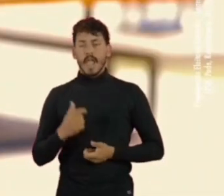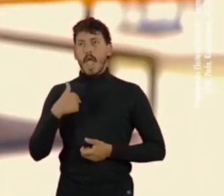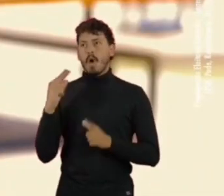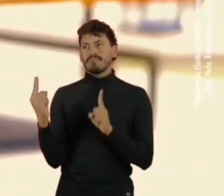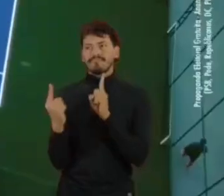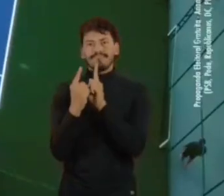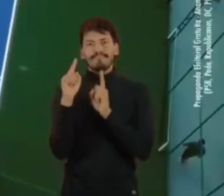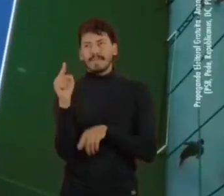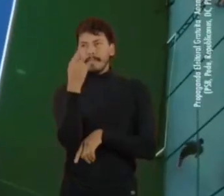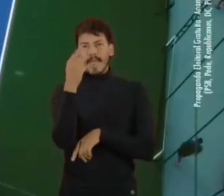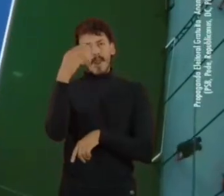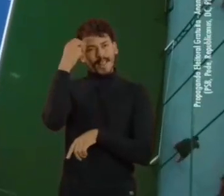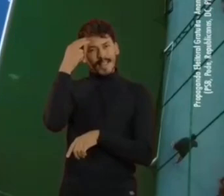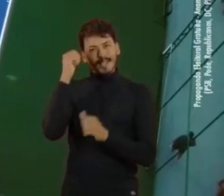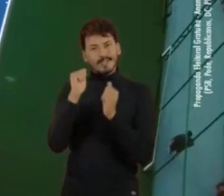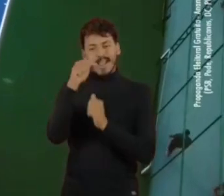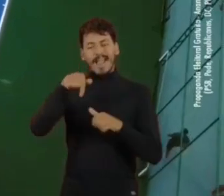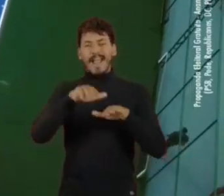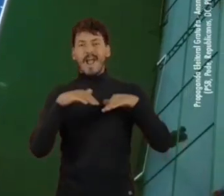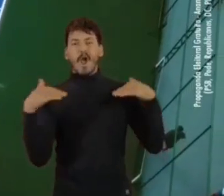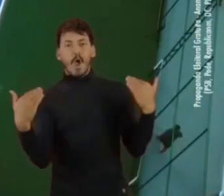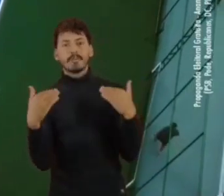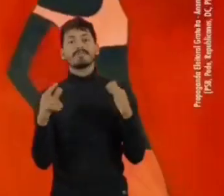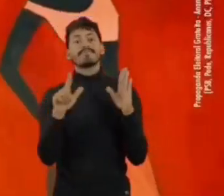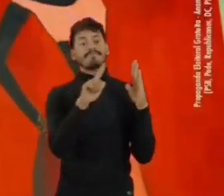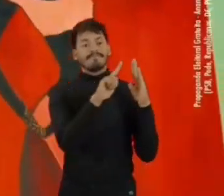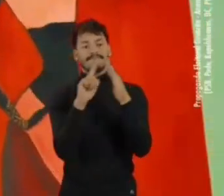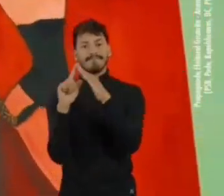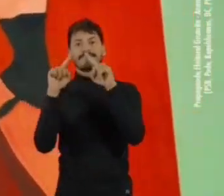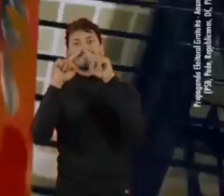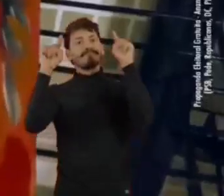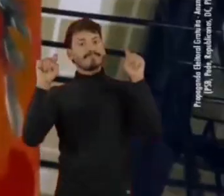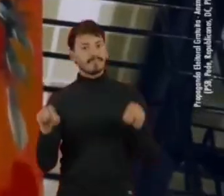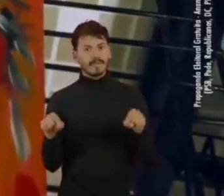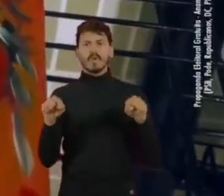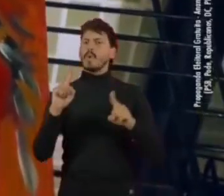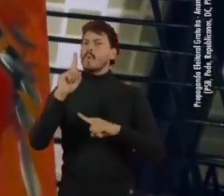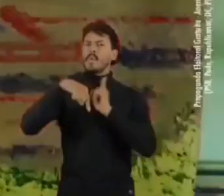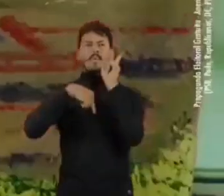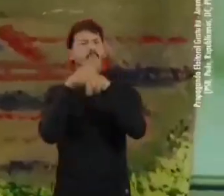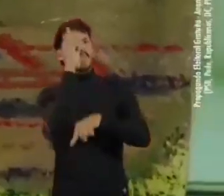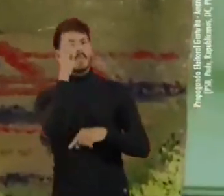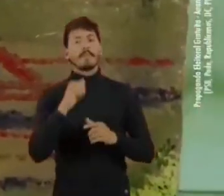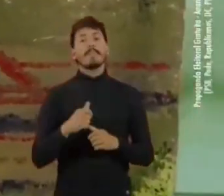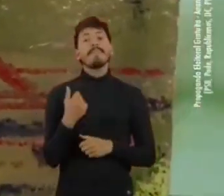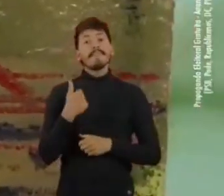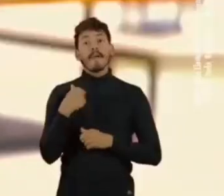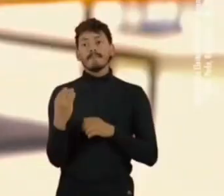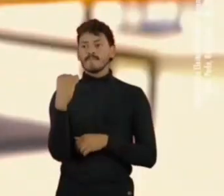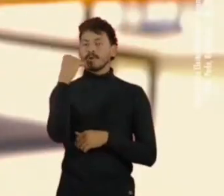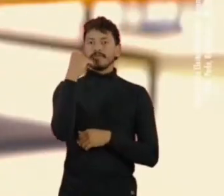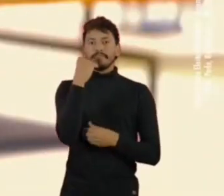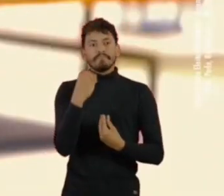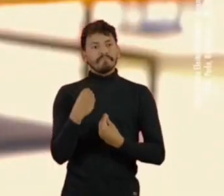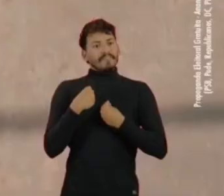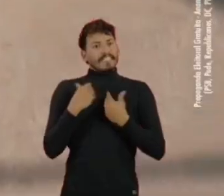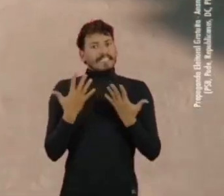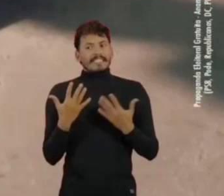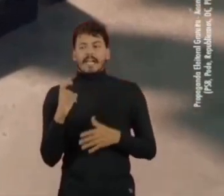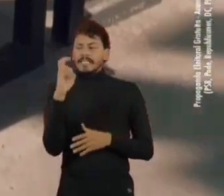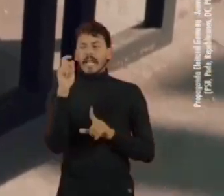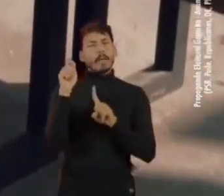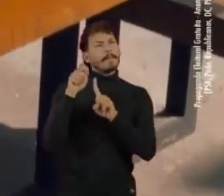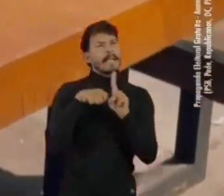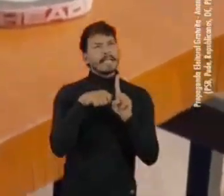tive com o Tênis foi aqui, na Orla. Ele lançou a Galeria do Servidor e foi um sucesso. E quando eu tive essa oportunidade aqui,